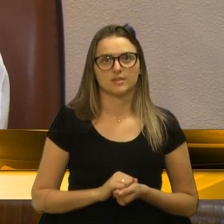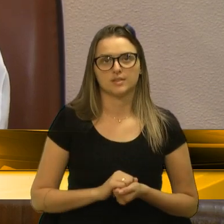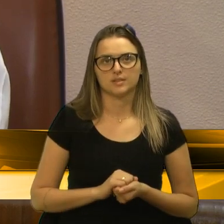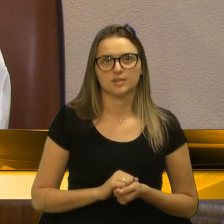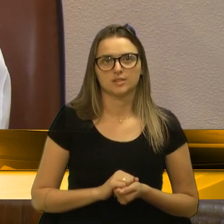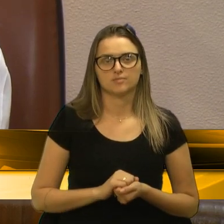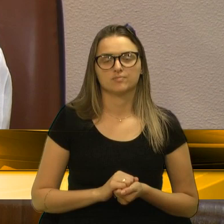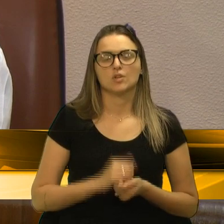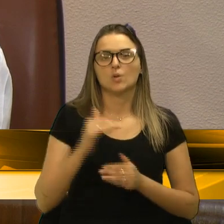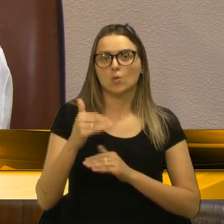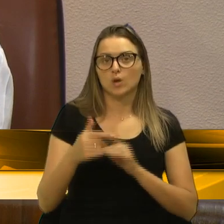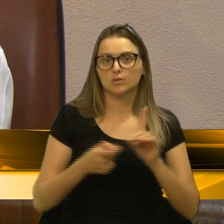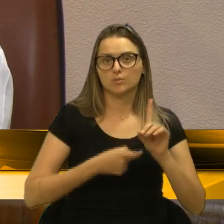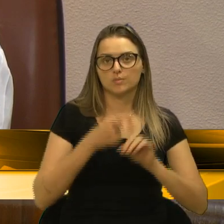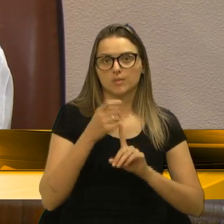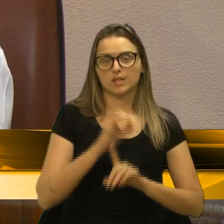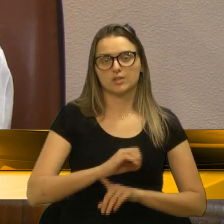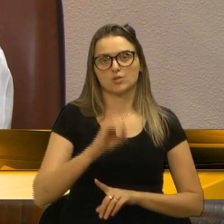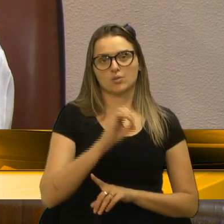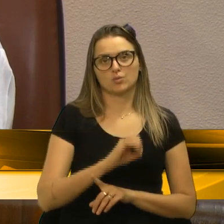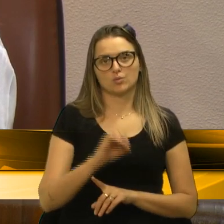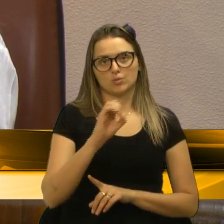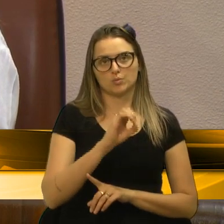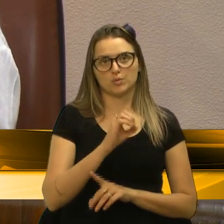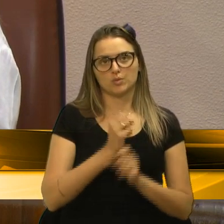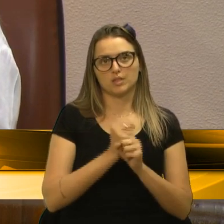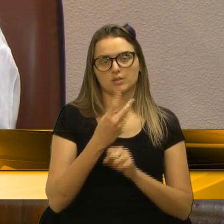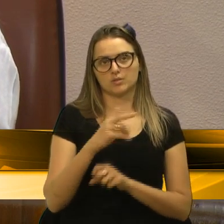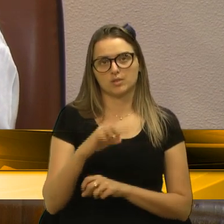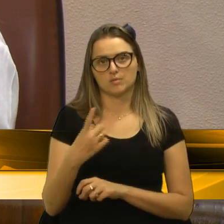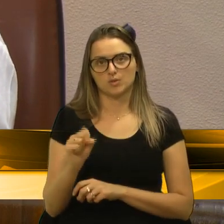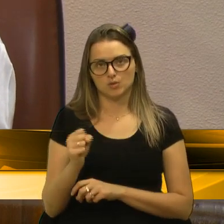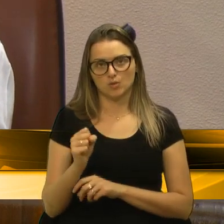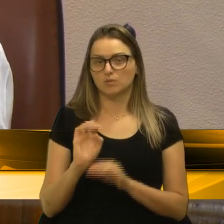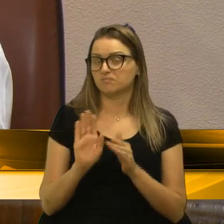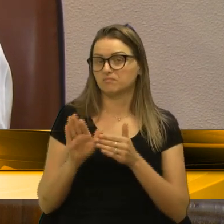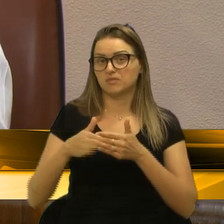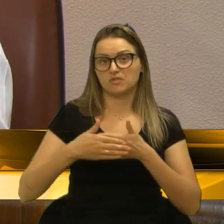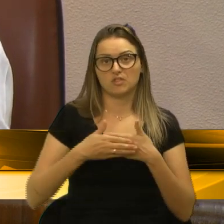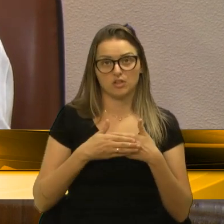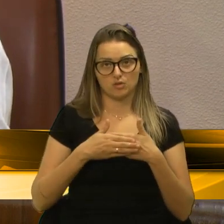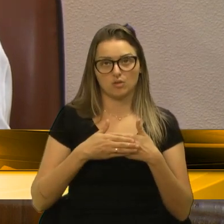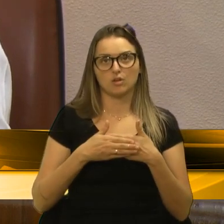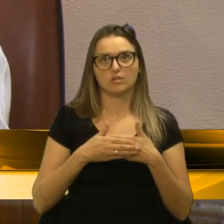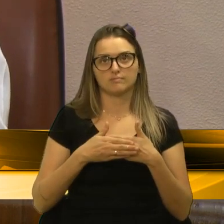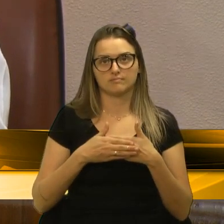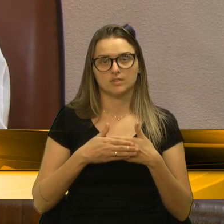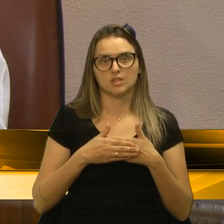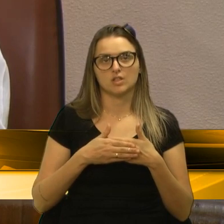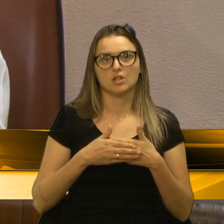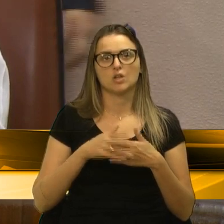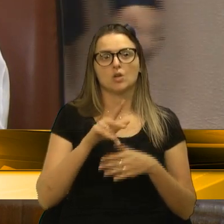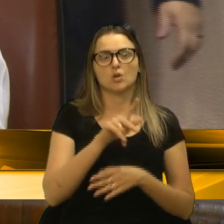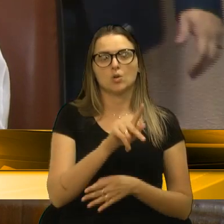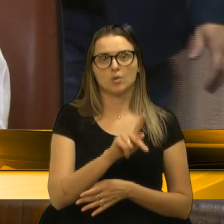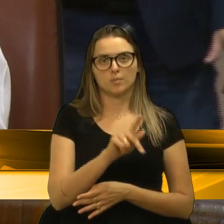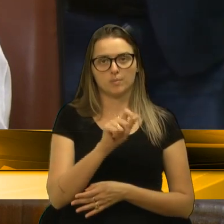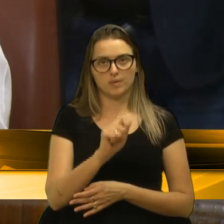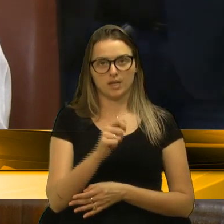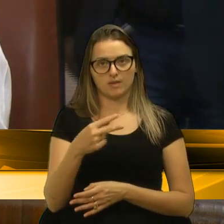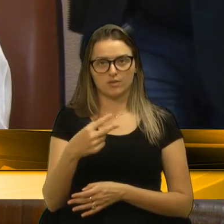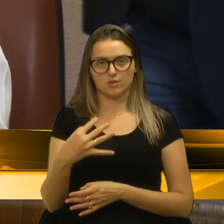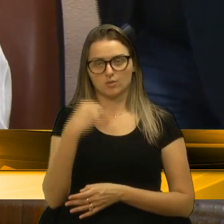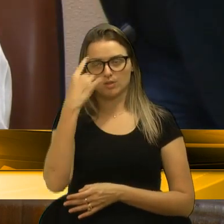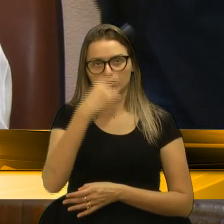quando no mês de outubro de 2018 decidiu fechar as portas do PA